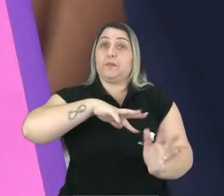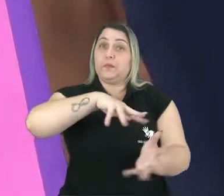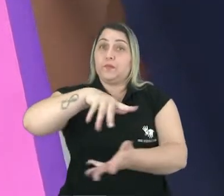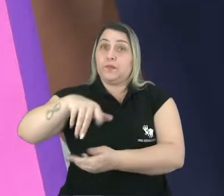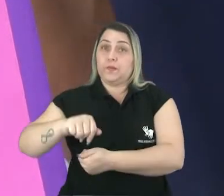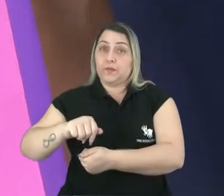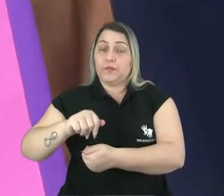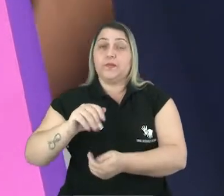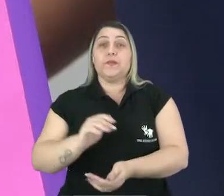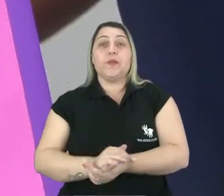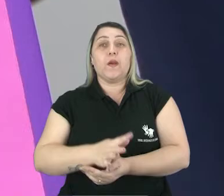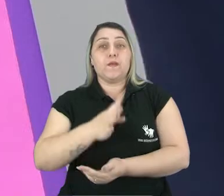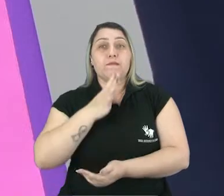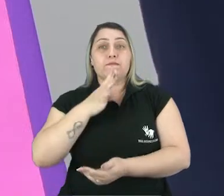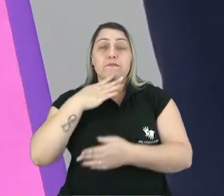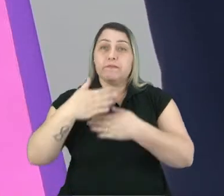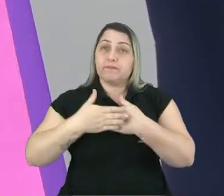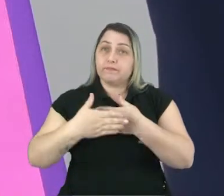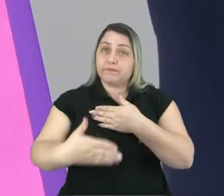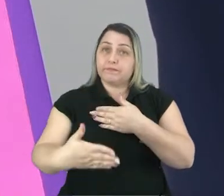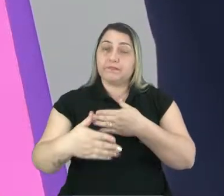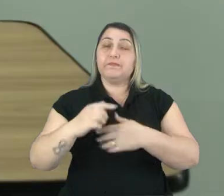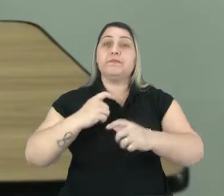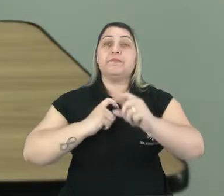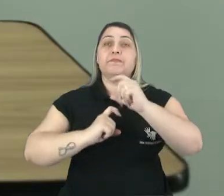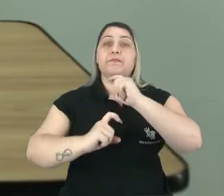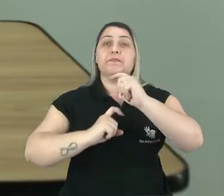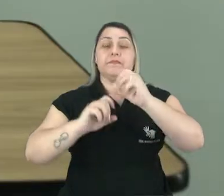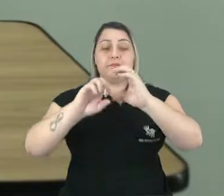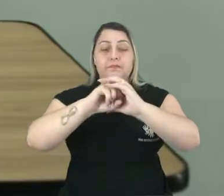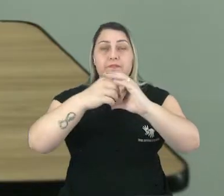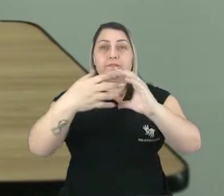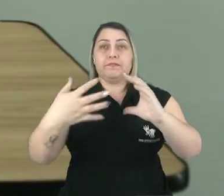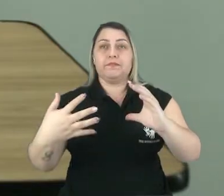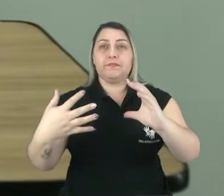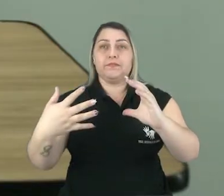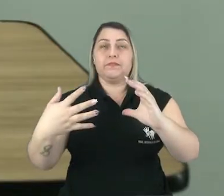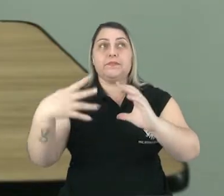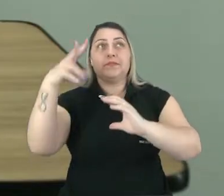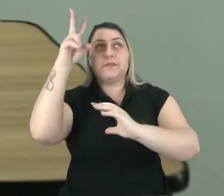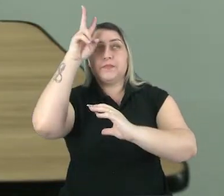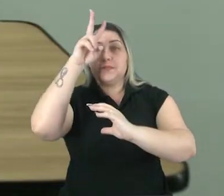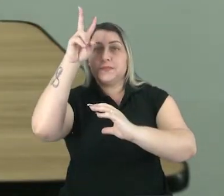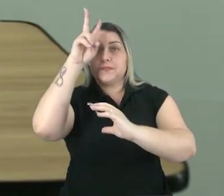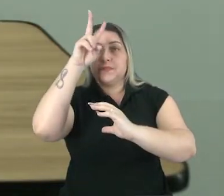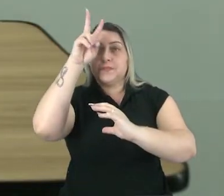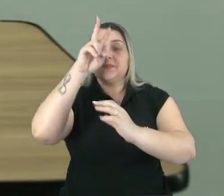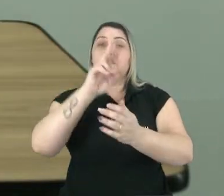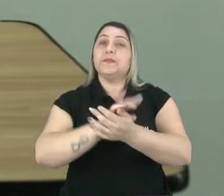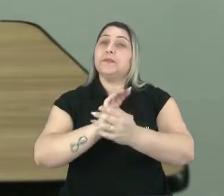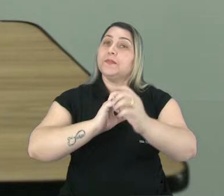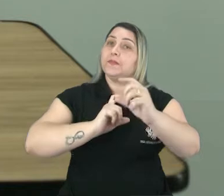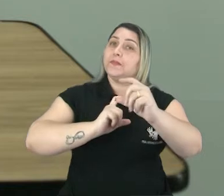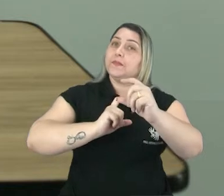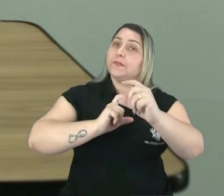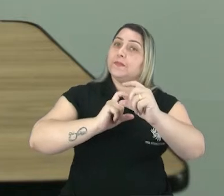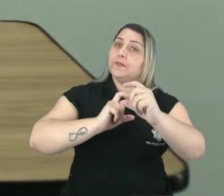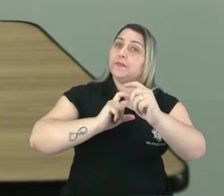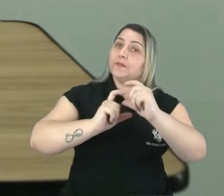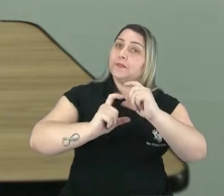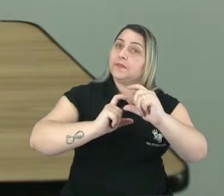nós vamos conhecer, a partir desse gibi, as características das histórias em